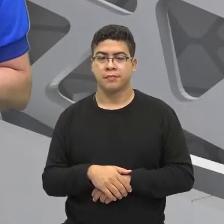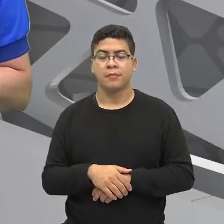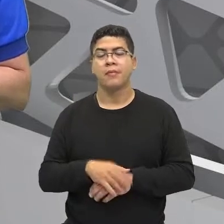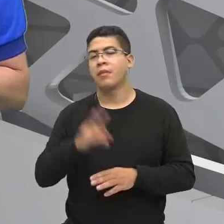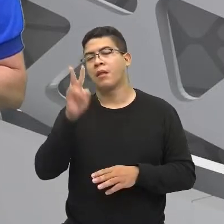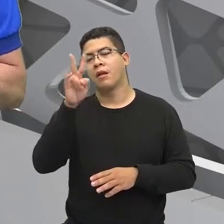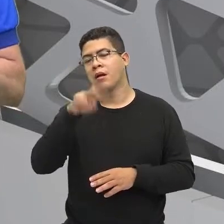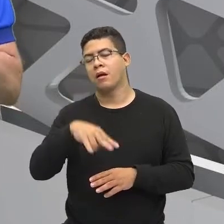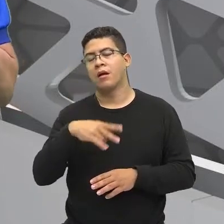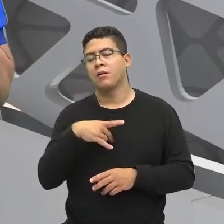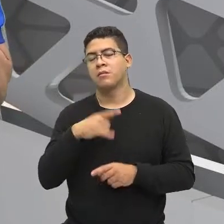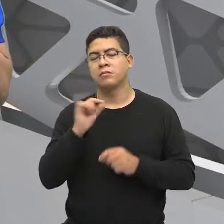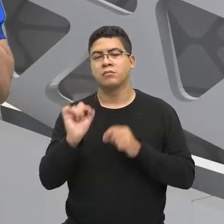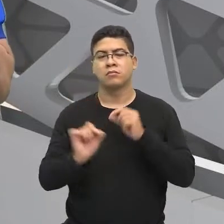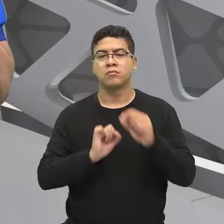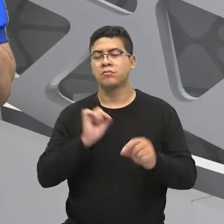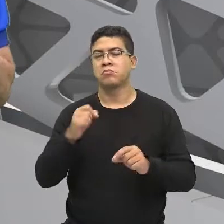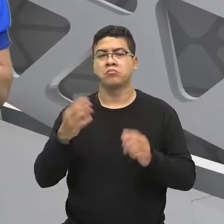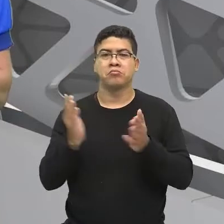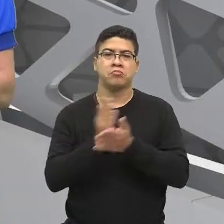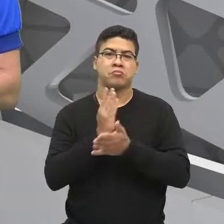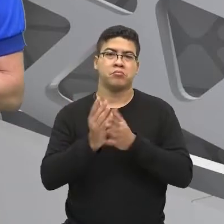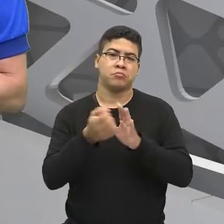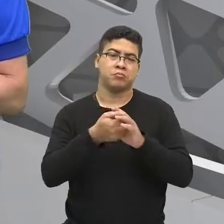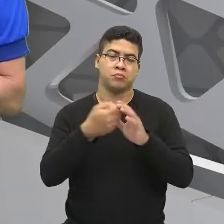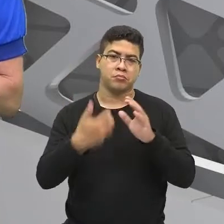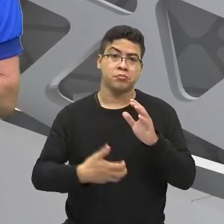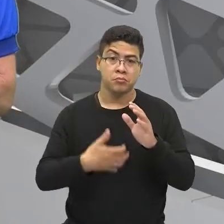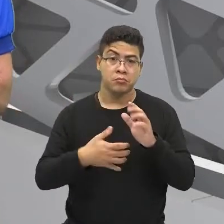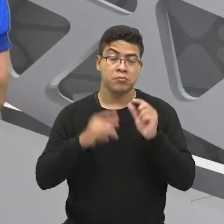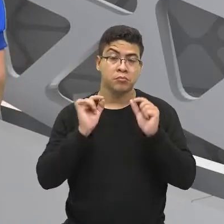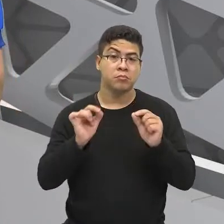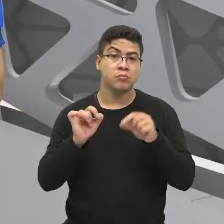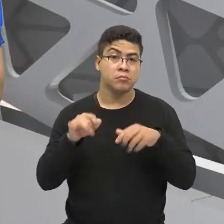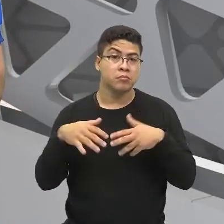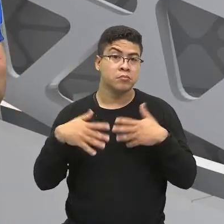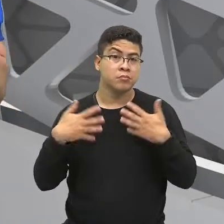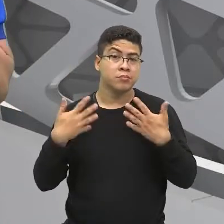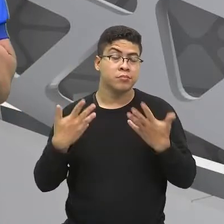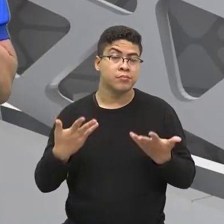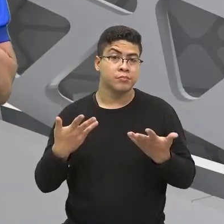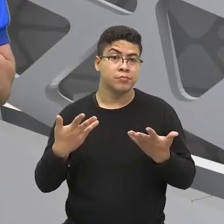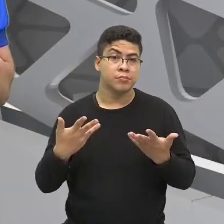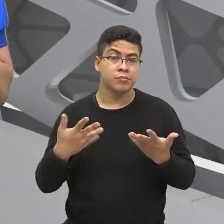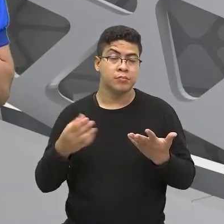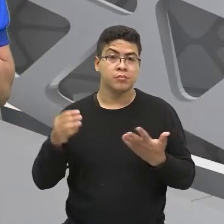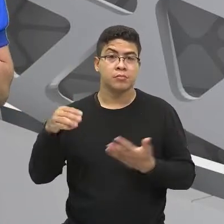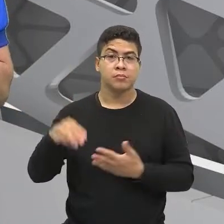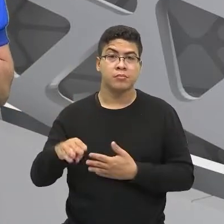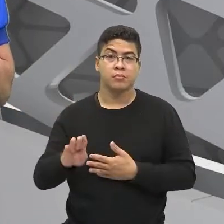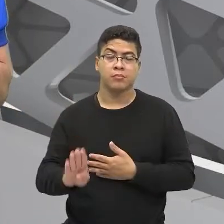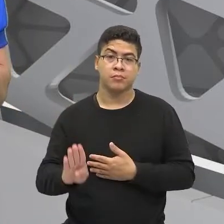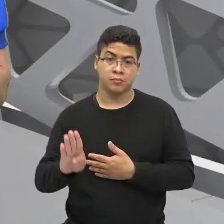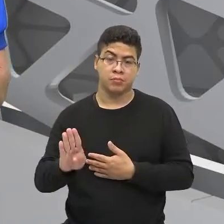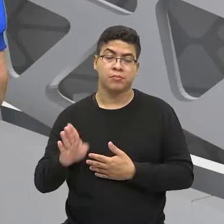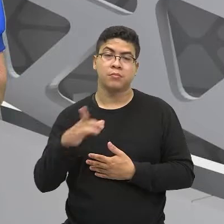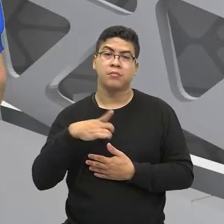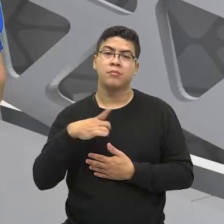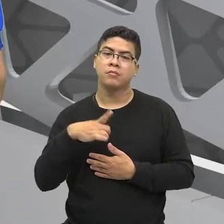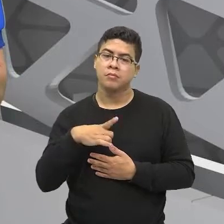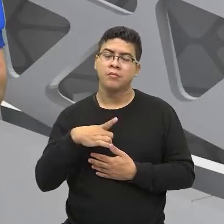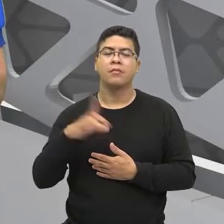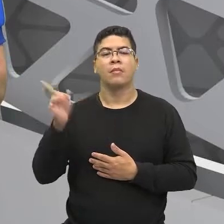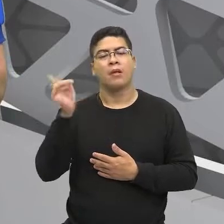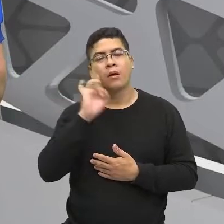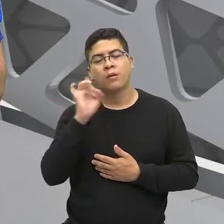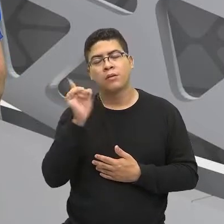verificar, gente, né, algumas das suas características. Quando a gente fala de Manuel Bandeira, a gente fala muito de